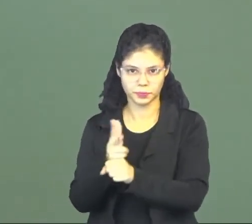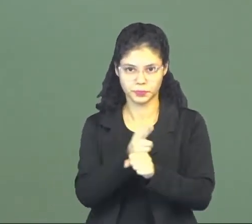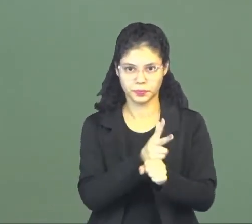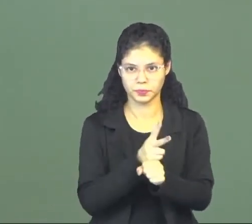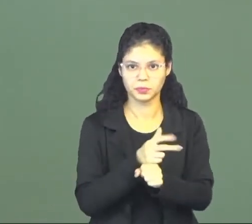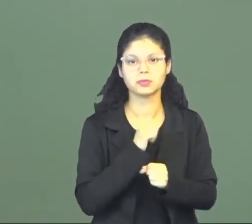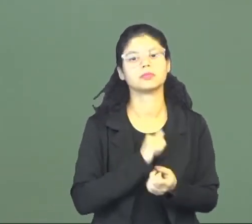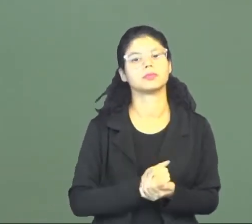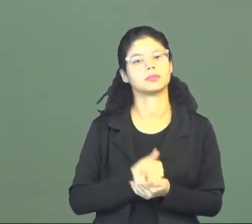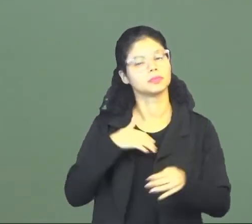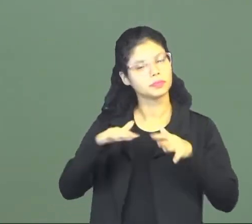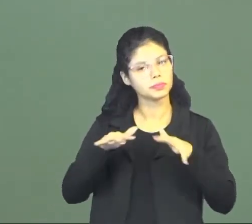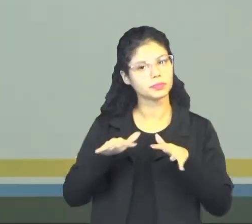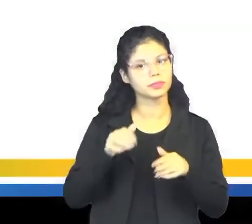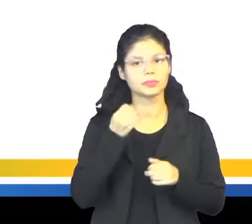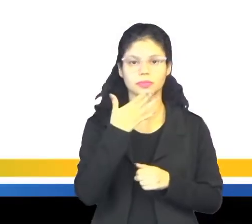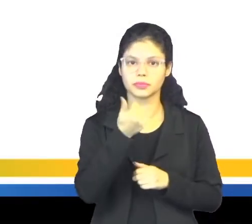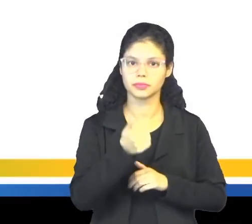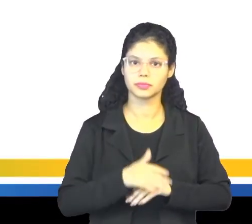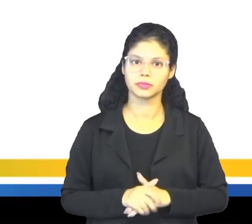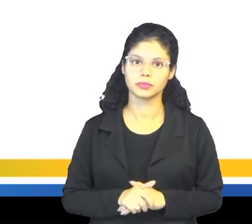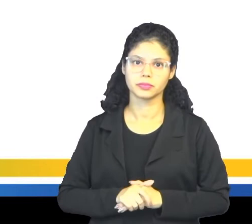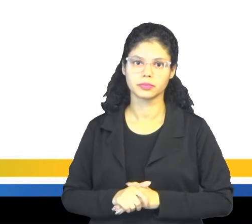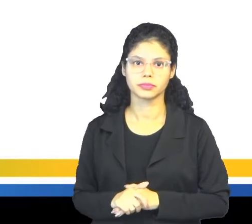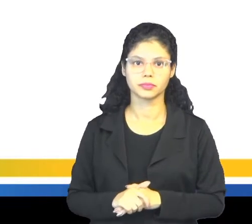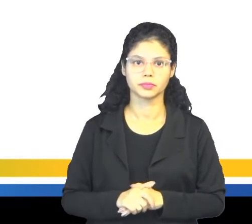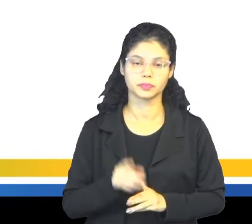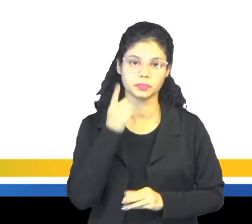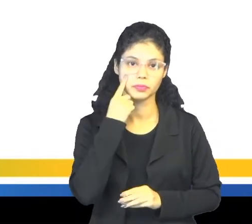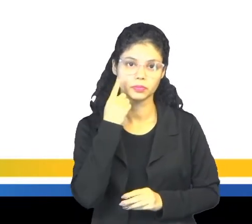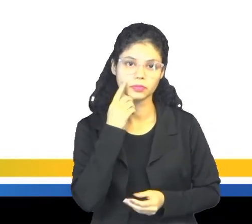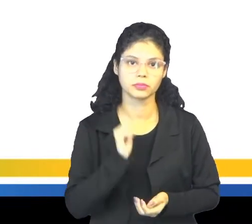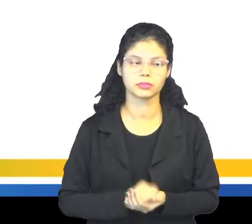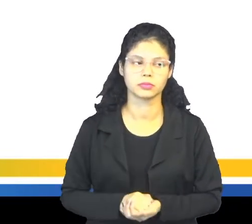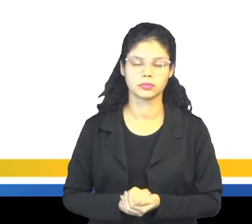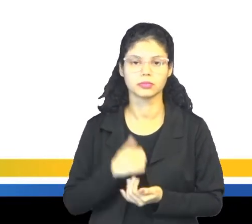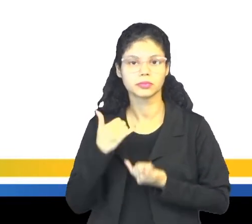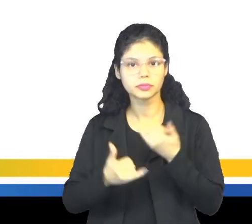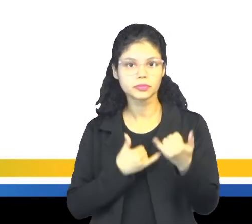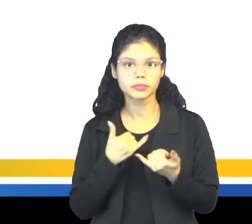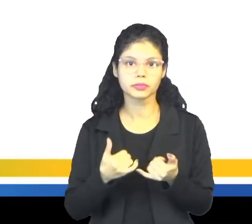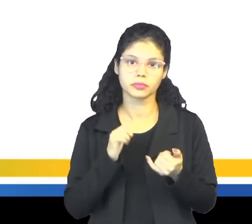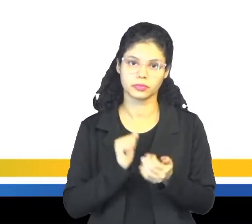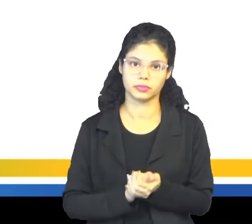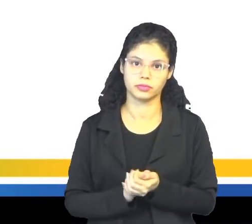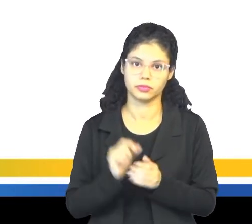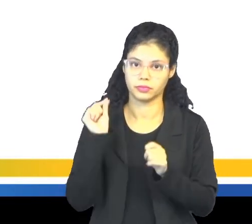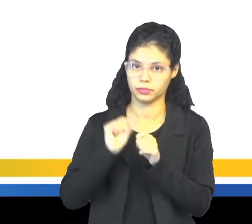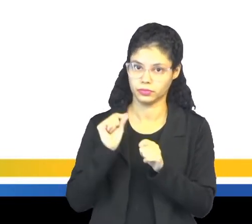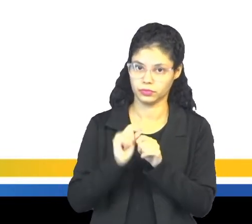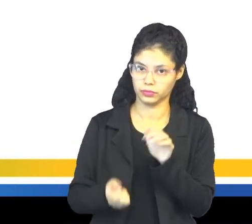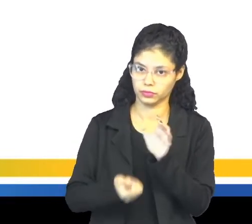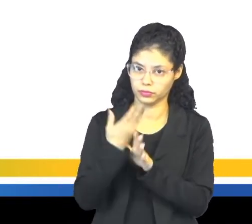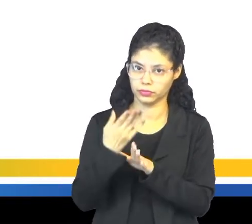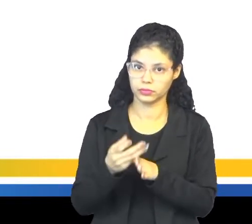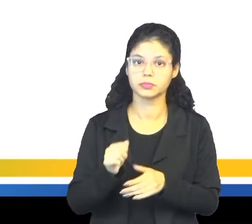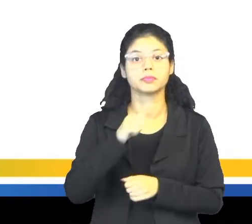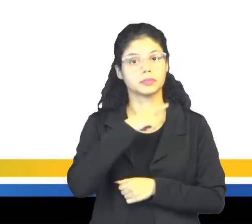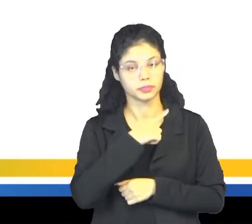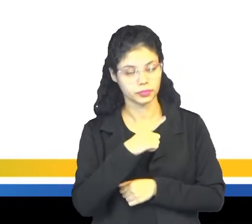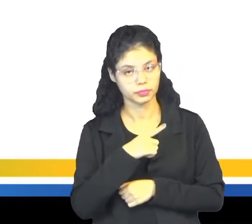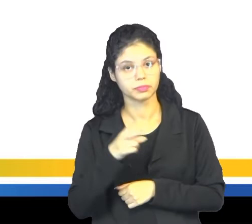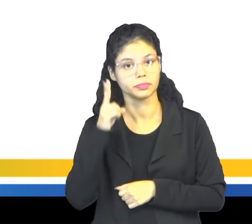que gravam em movimento. Tudo bem? Olha só, dentre os jogos ópticos, tá, inventados, vale a